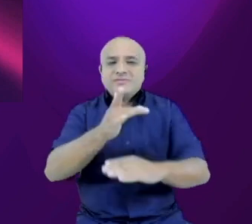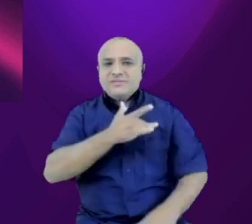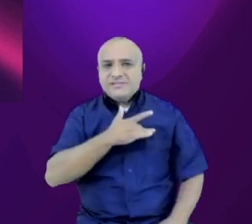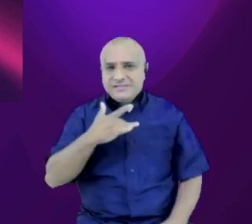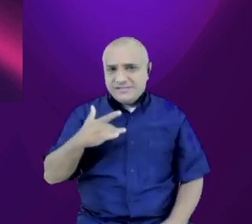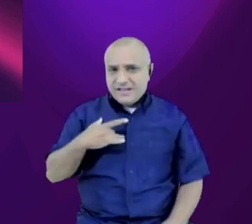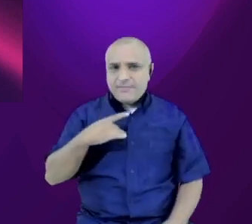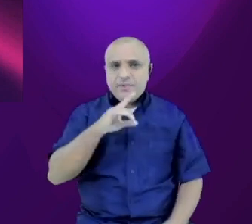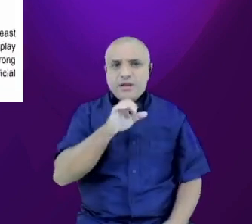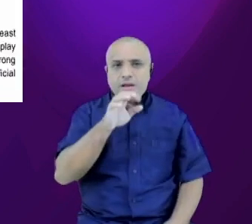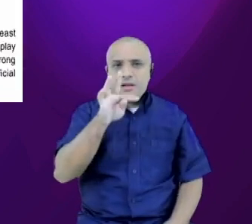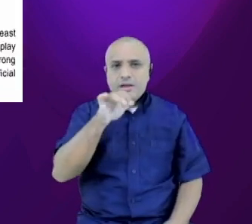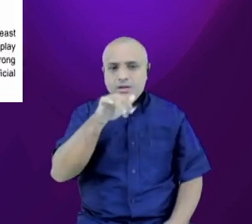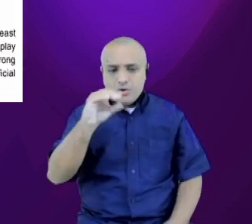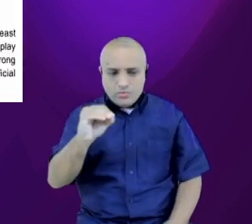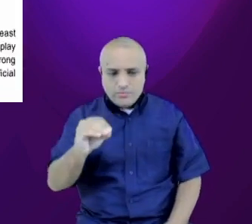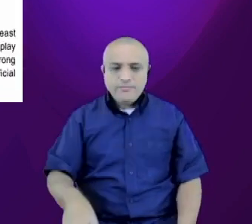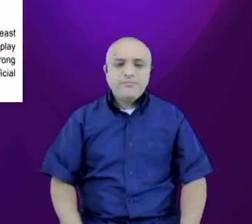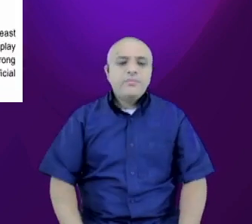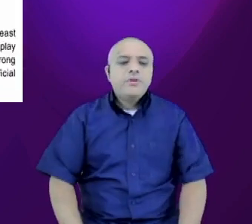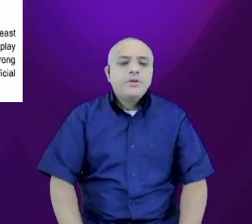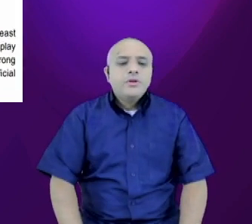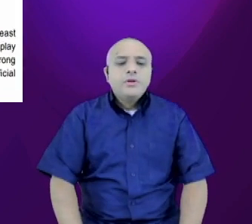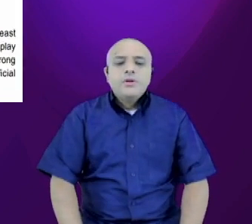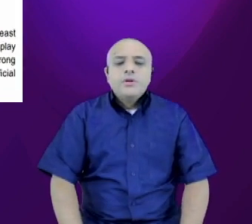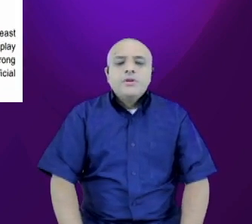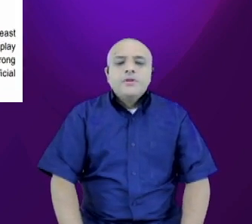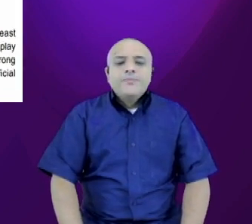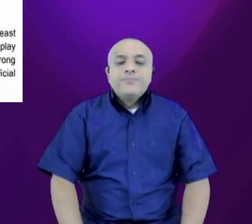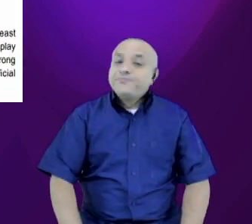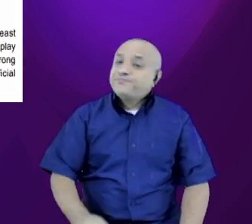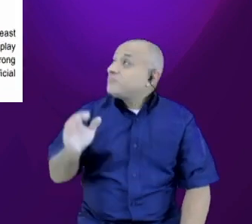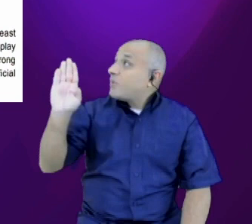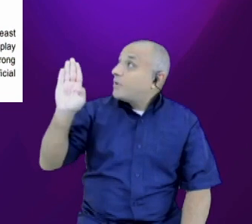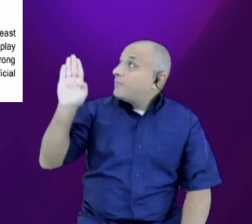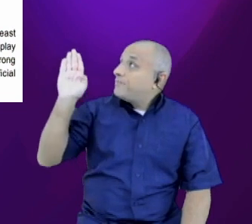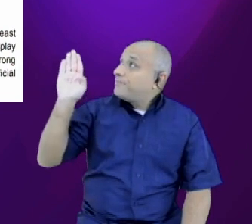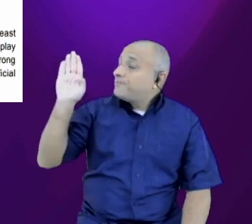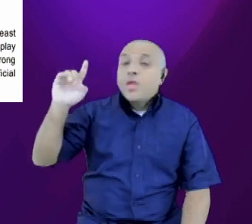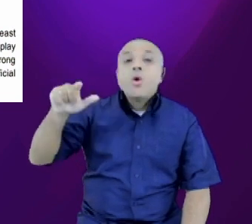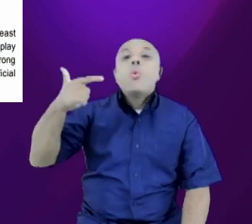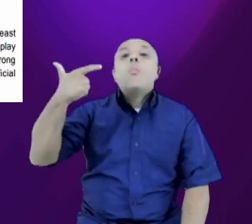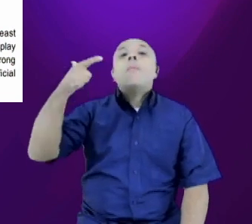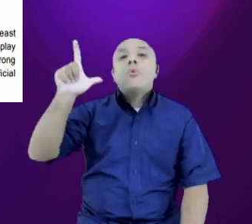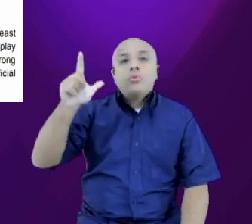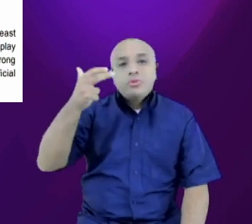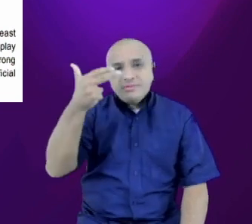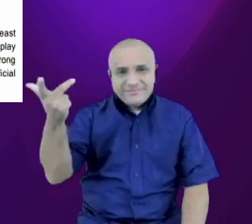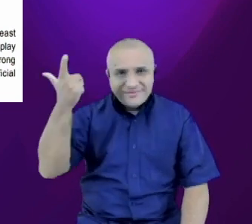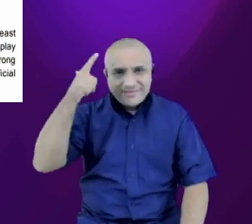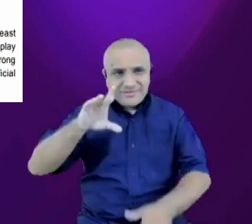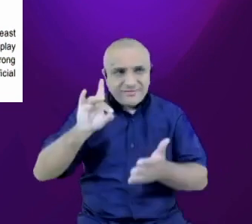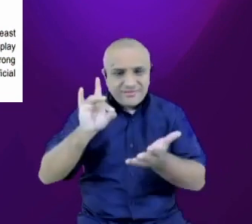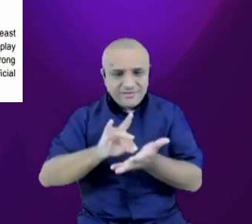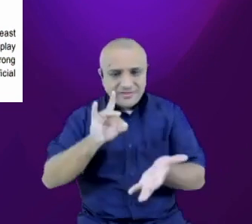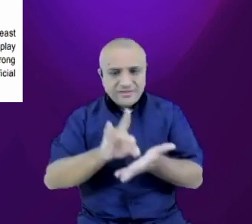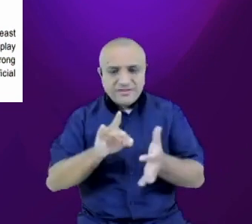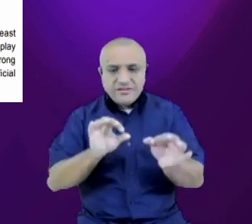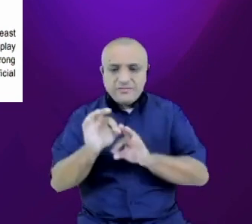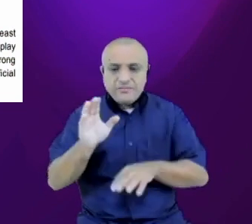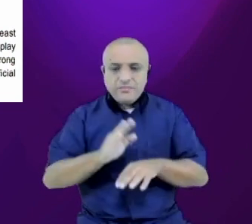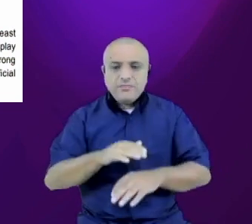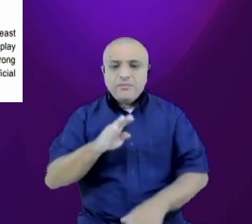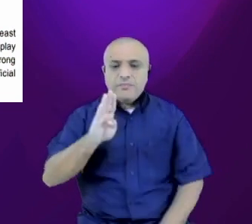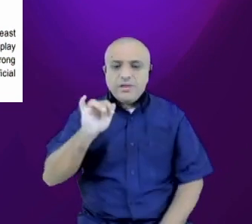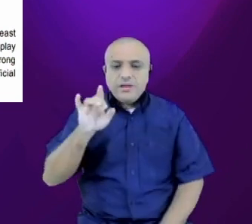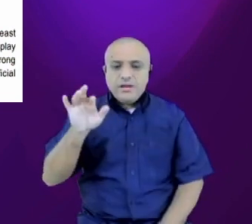médicos. Aqui uma outra aplicação na avaliação, utilizando critérios, nesse caso, utilizando critérios do BIRADS